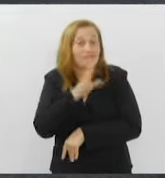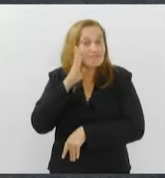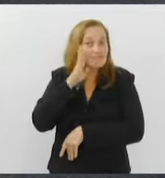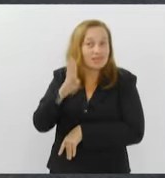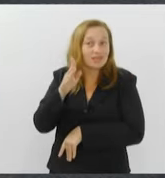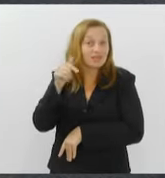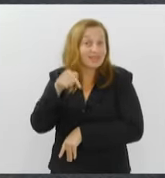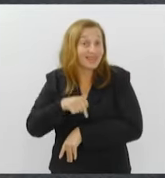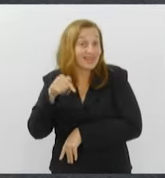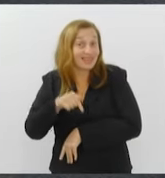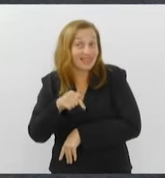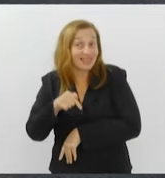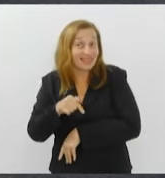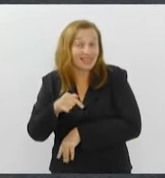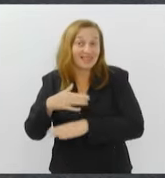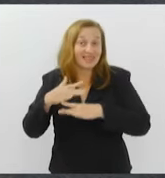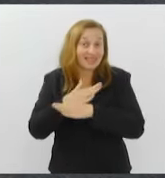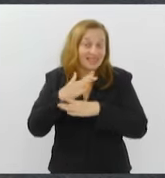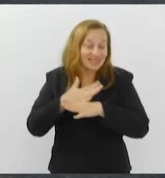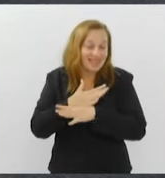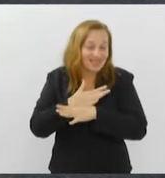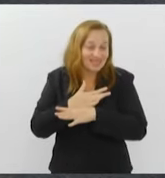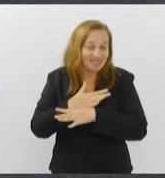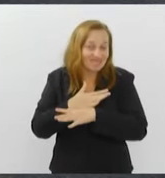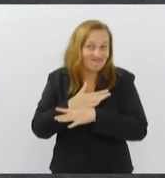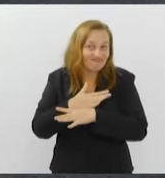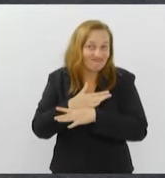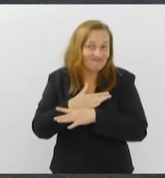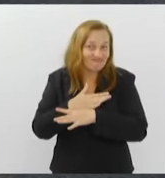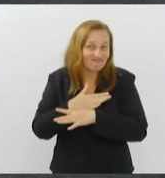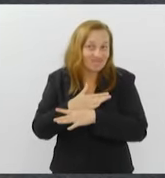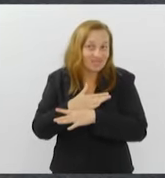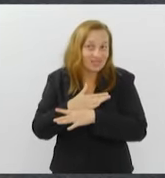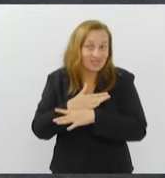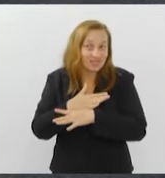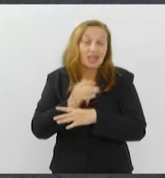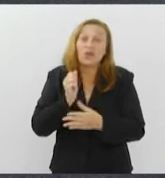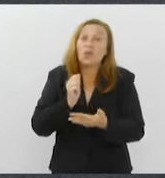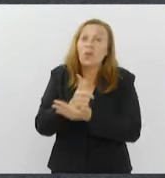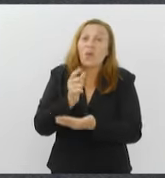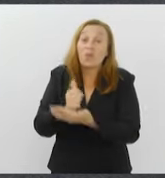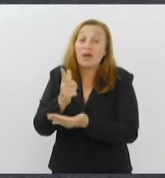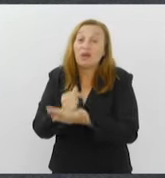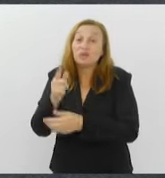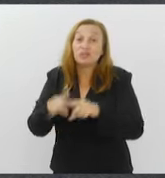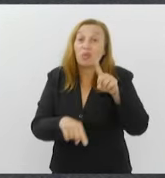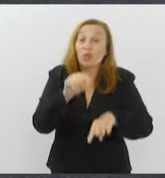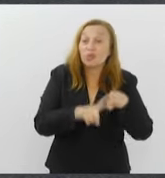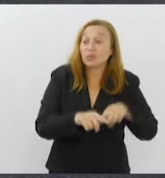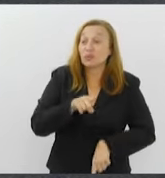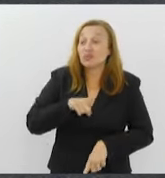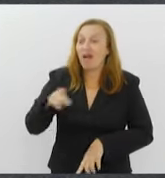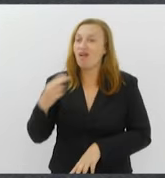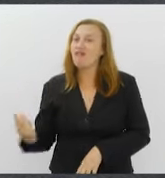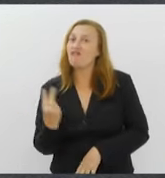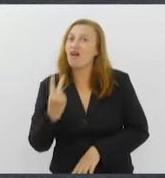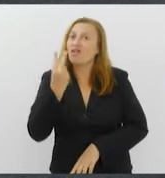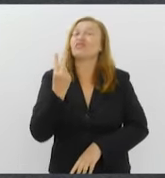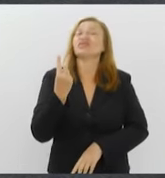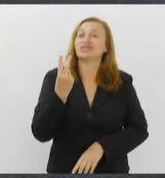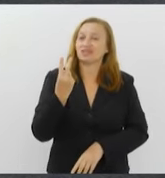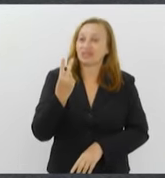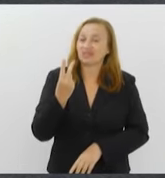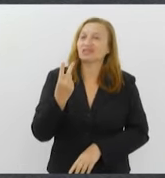principalmente daqui da cidade, não é, que consomem os produtos de lá, que valorizam, né,